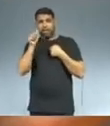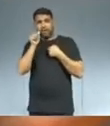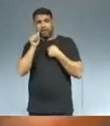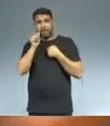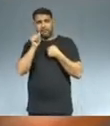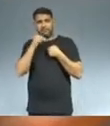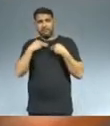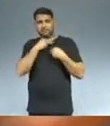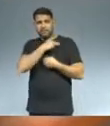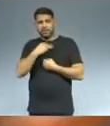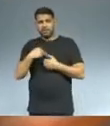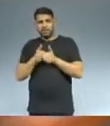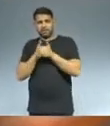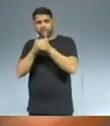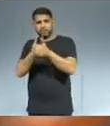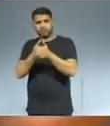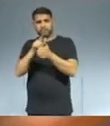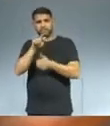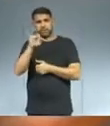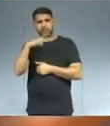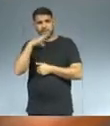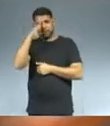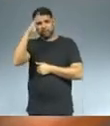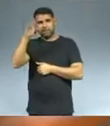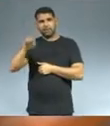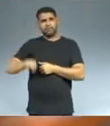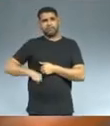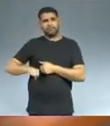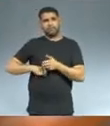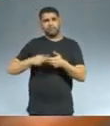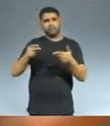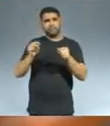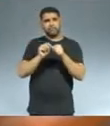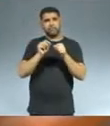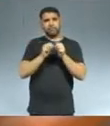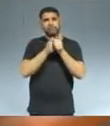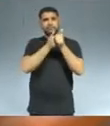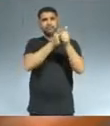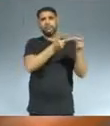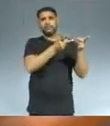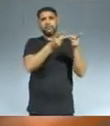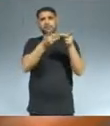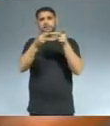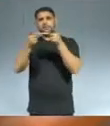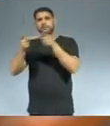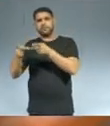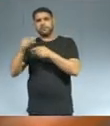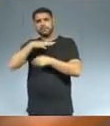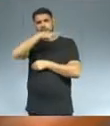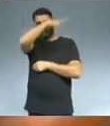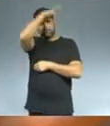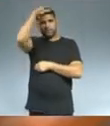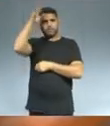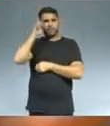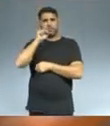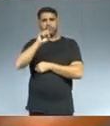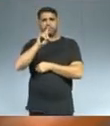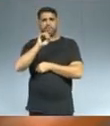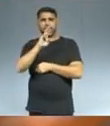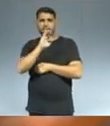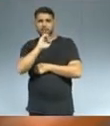ela está a junto com o general Mourão e mais 10 embaixadores Justamente a fazendo uma visita Amazônia